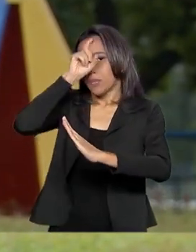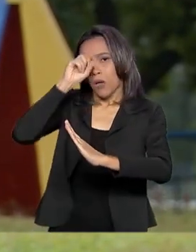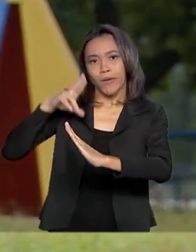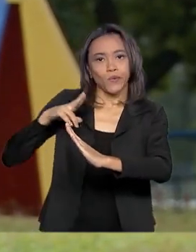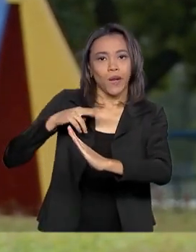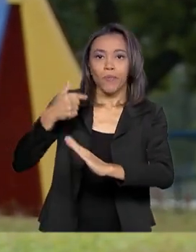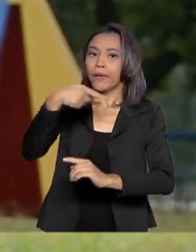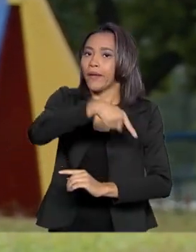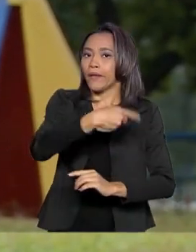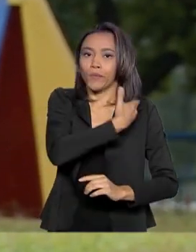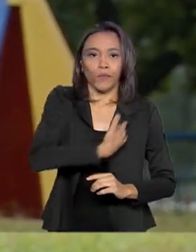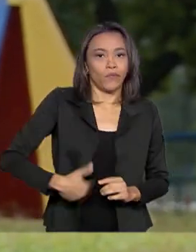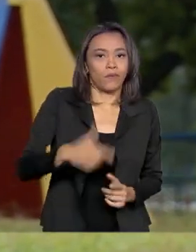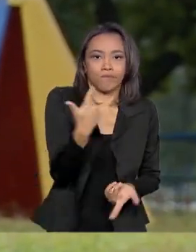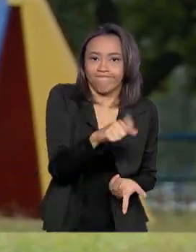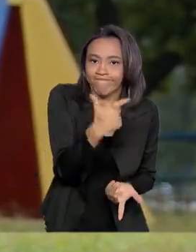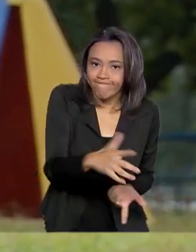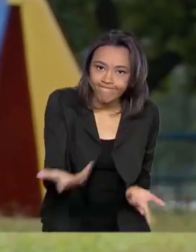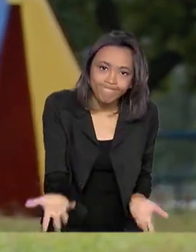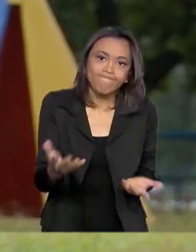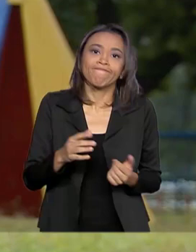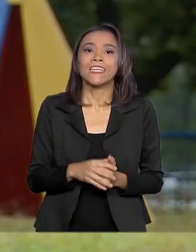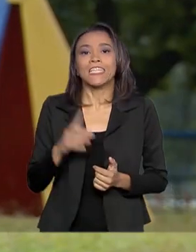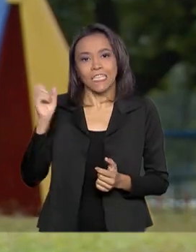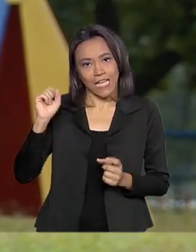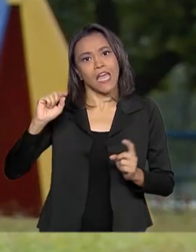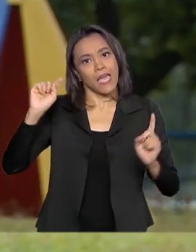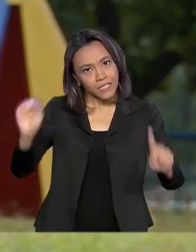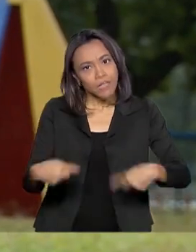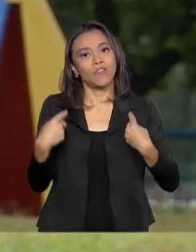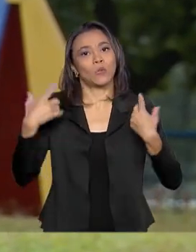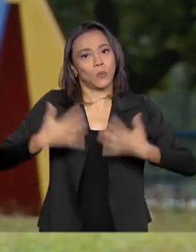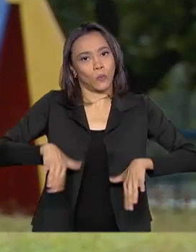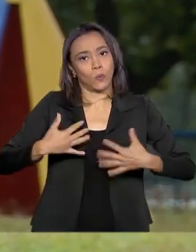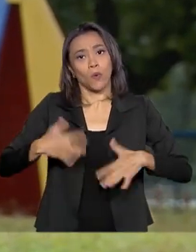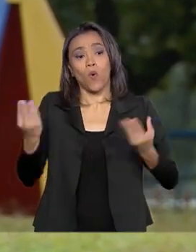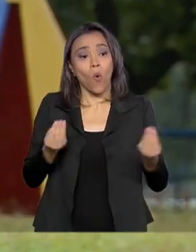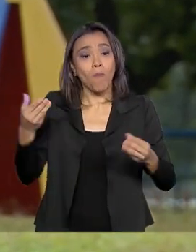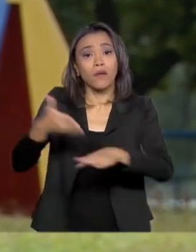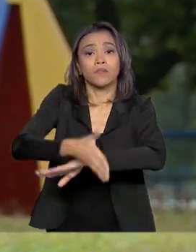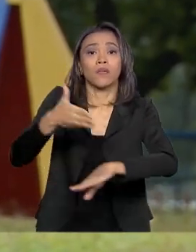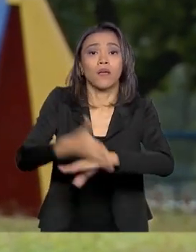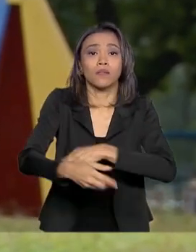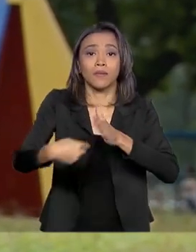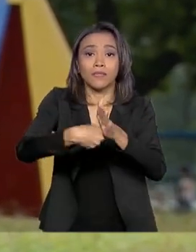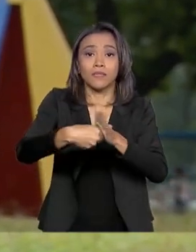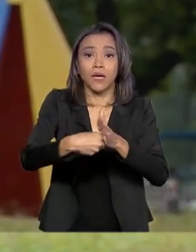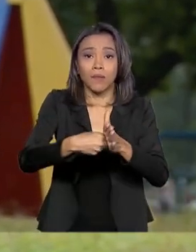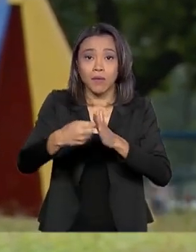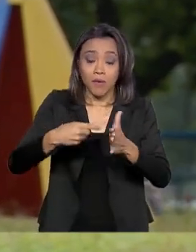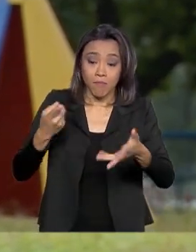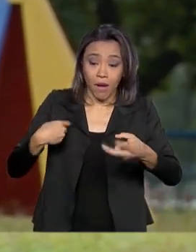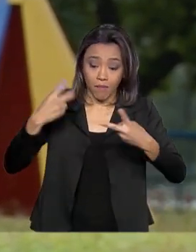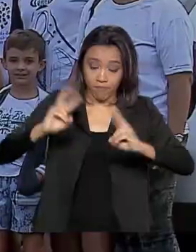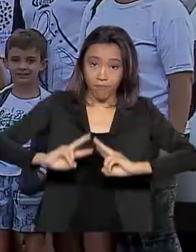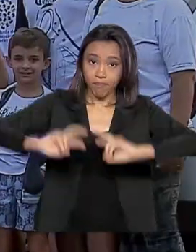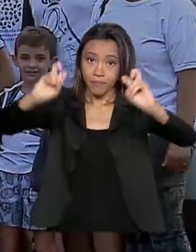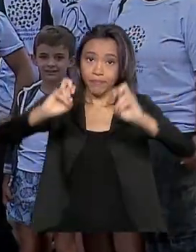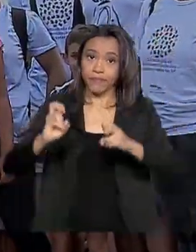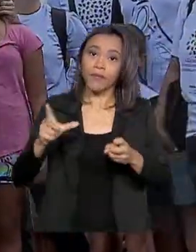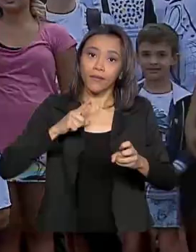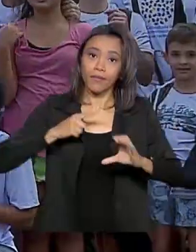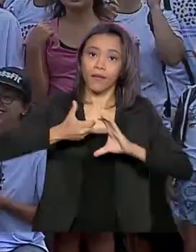disponíveis. Então, a parte desafiadora pode ser até mesmo o acesso ao exame que vai garantir o diagnóstico daquela condição rara.